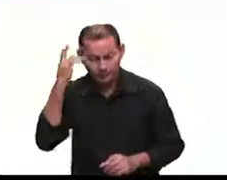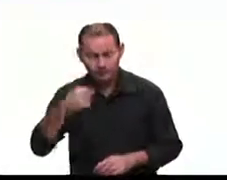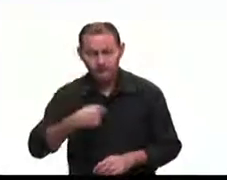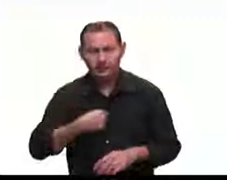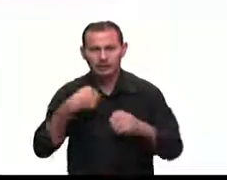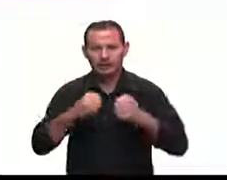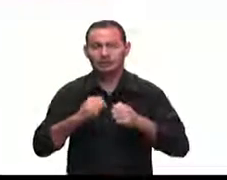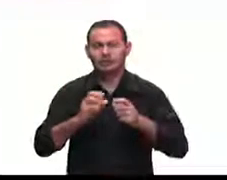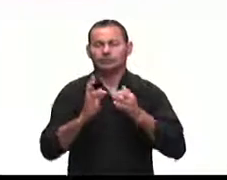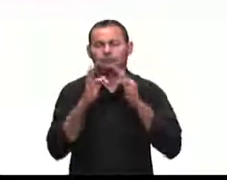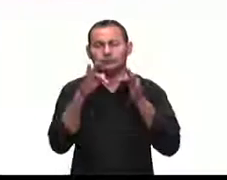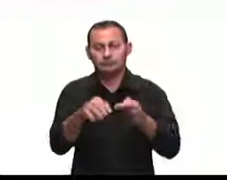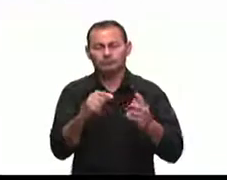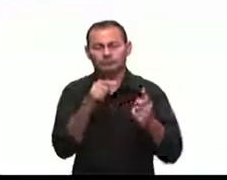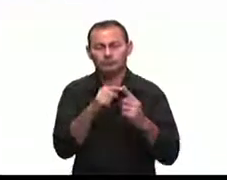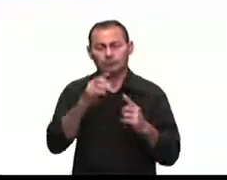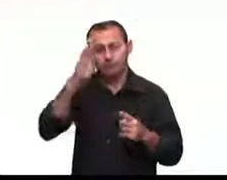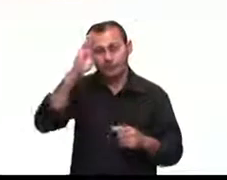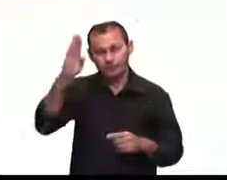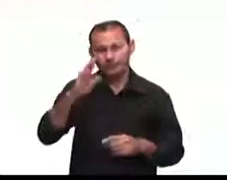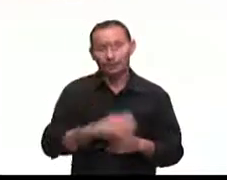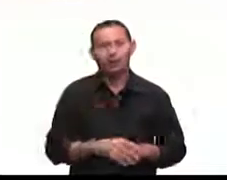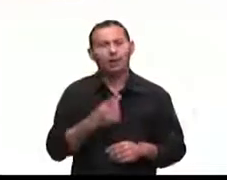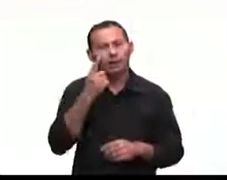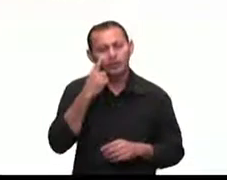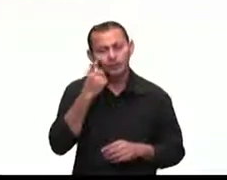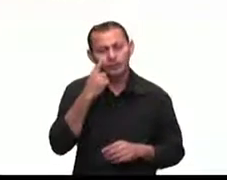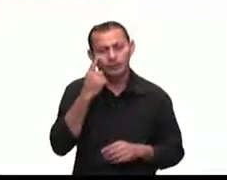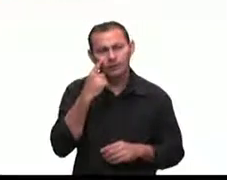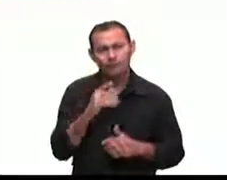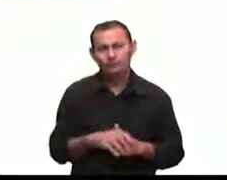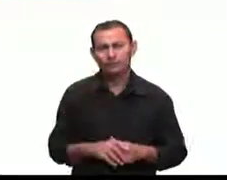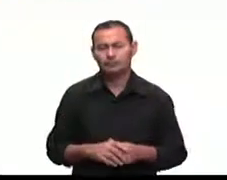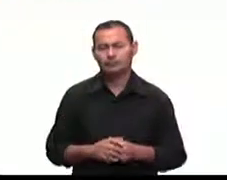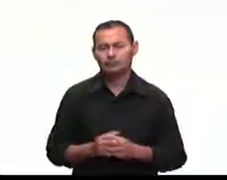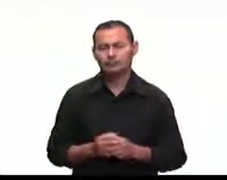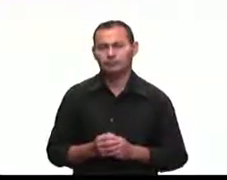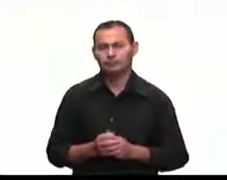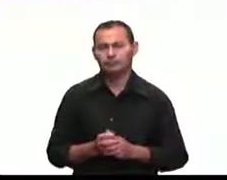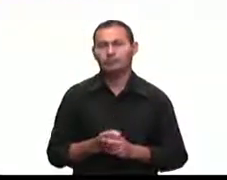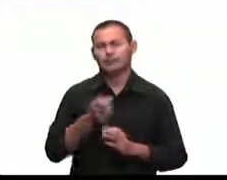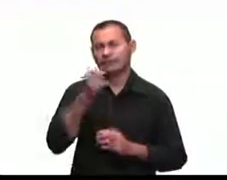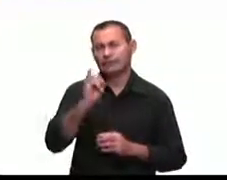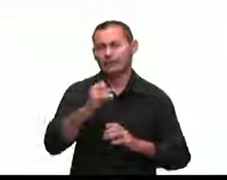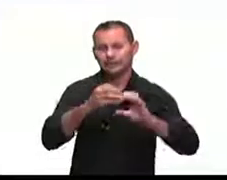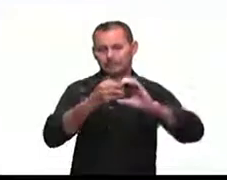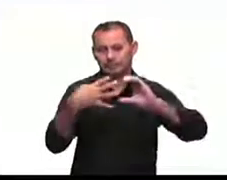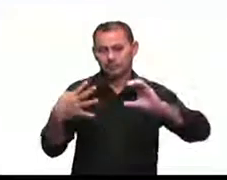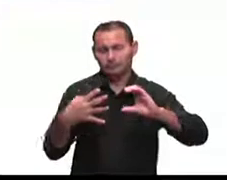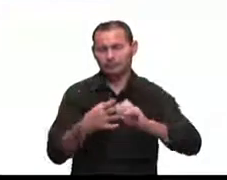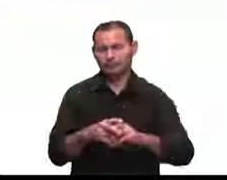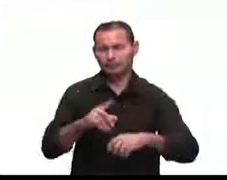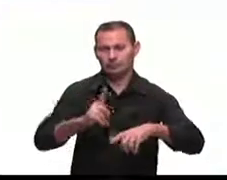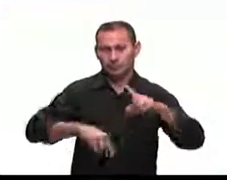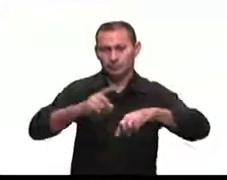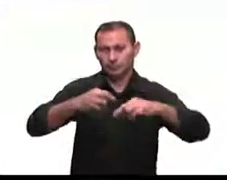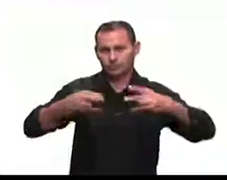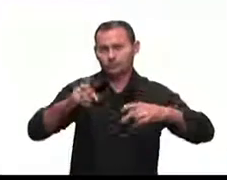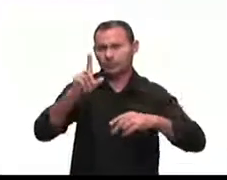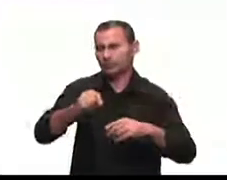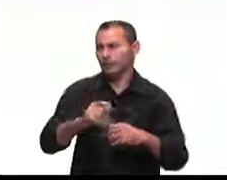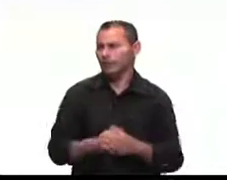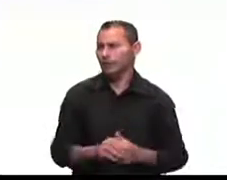tenho como finalidade, principalmente, averiguar, né, se as características do produto eles